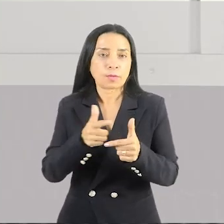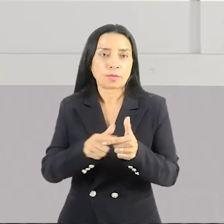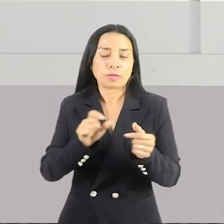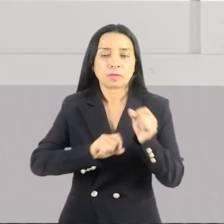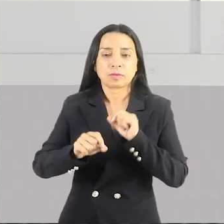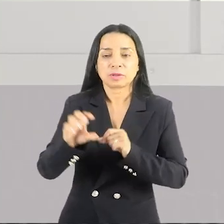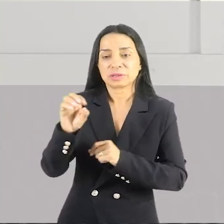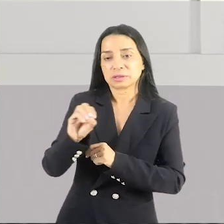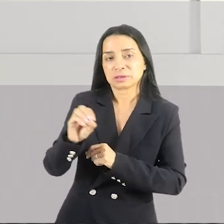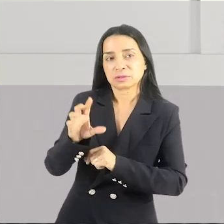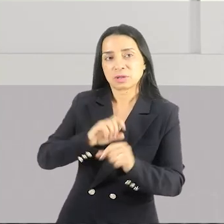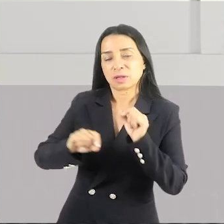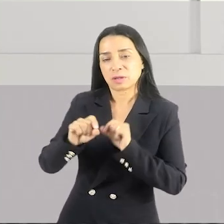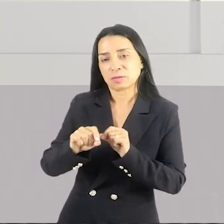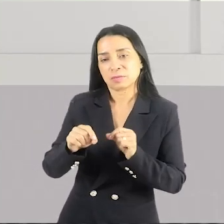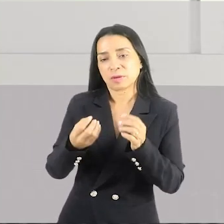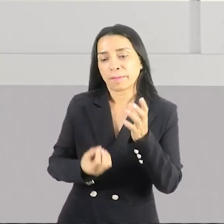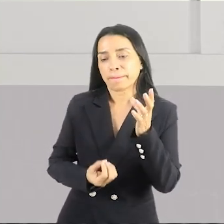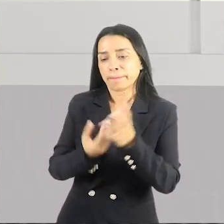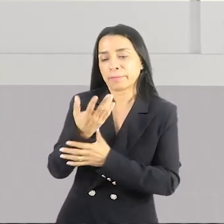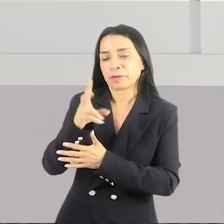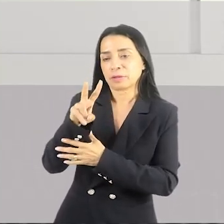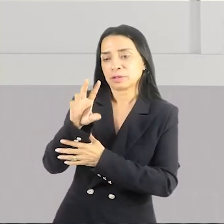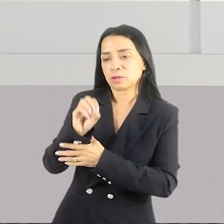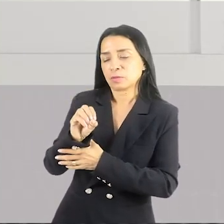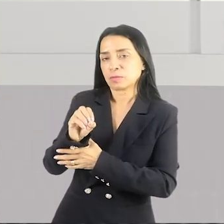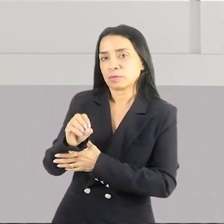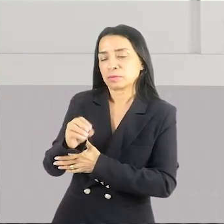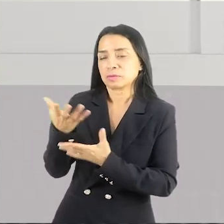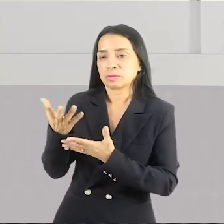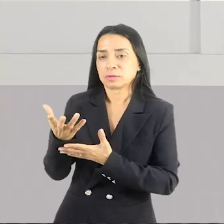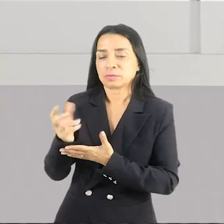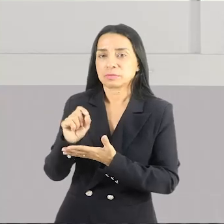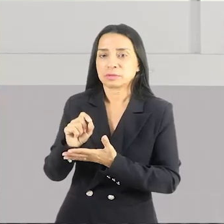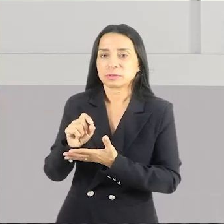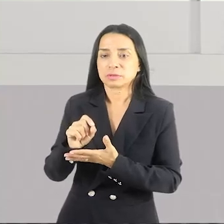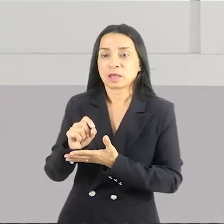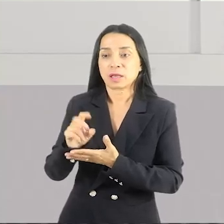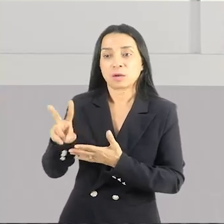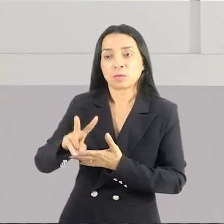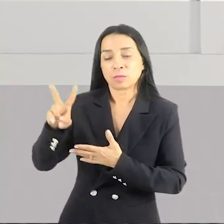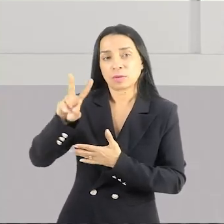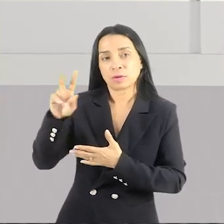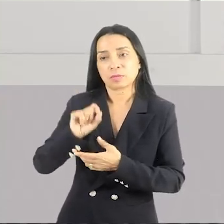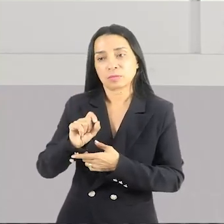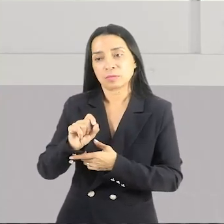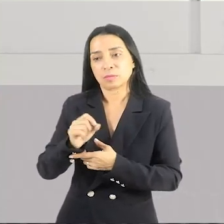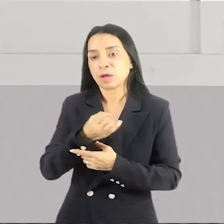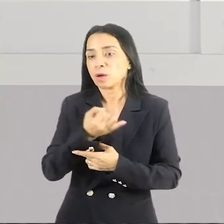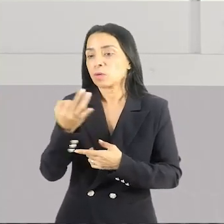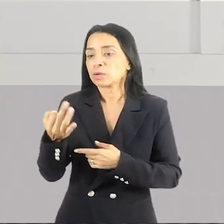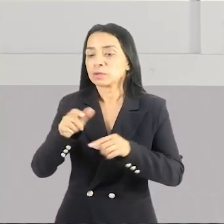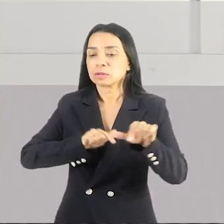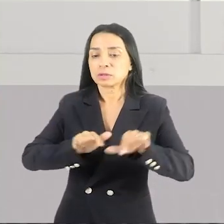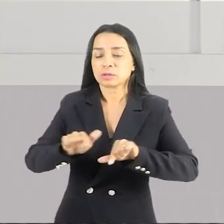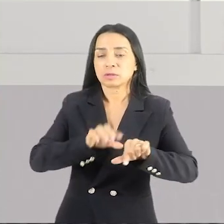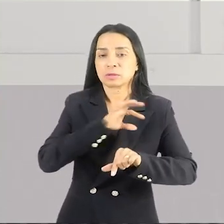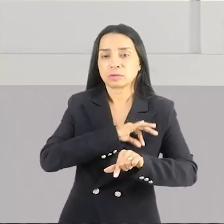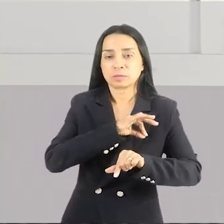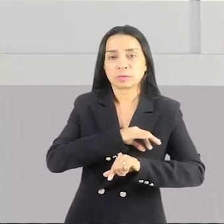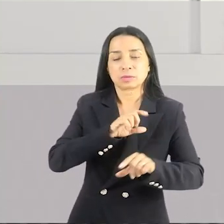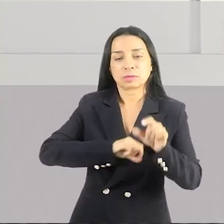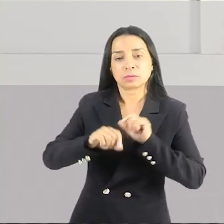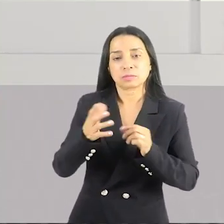0 acidente vai aparecer 50 vezes. É o peso dele. Então, quem vai ser o peso? É a quantidade de trabalhadores que